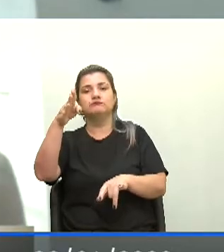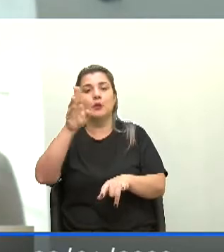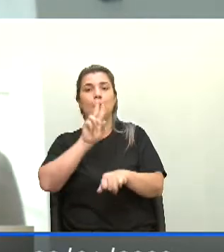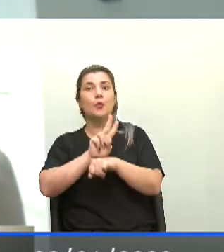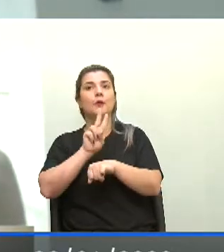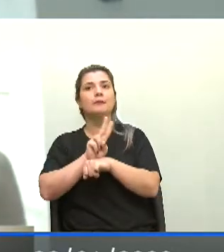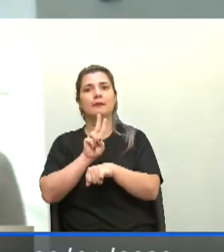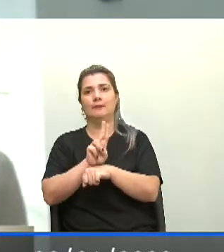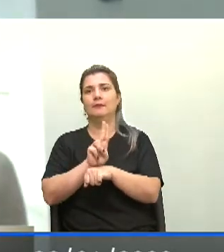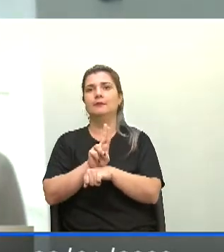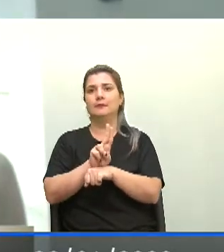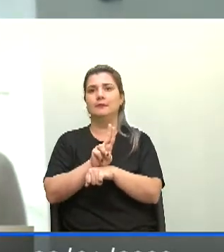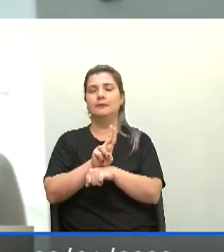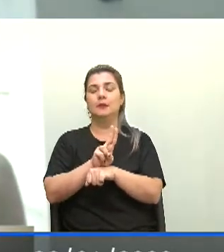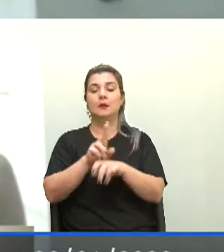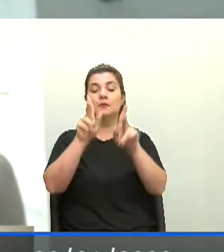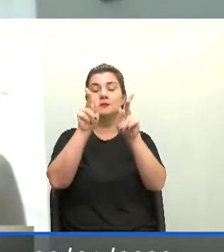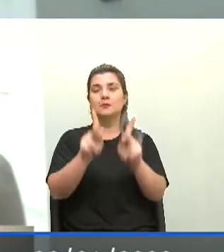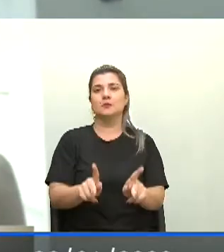pessoas e